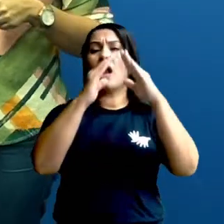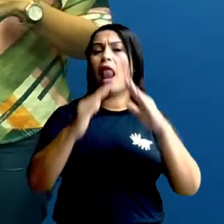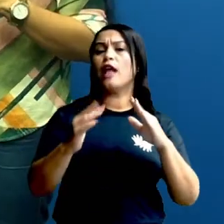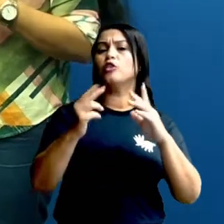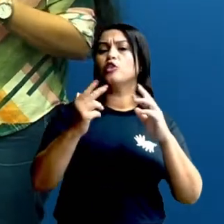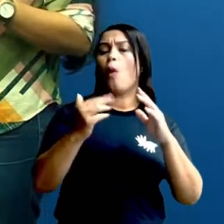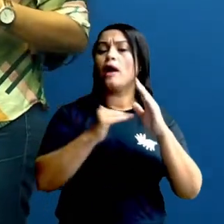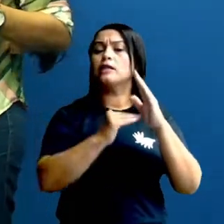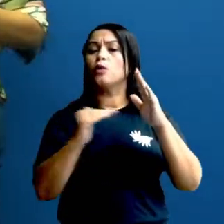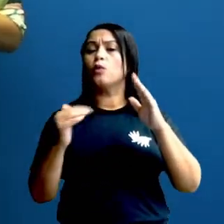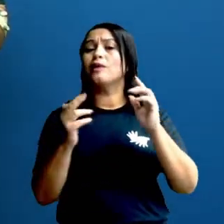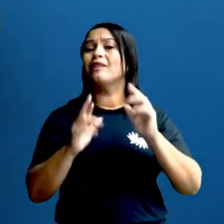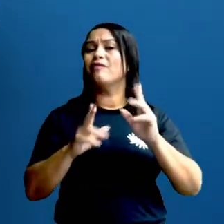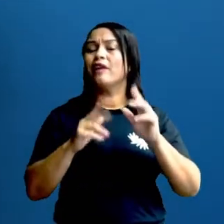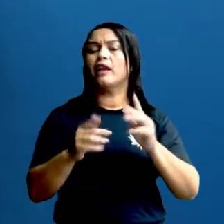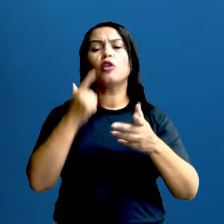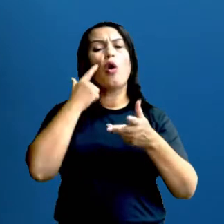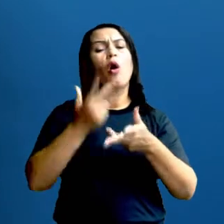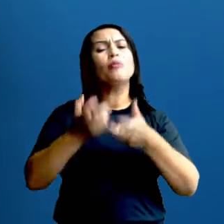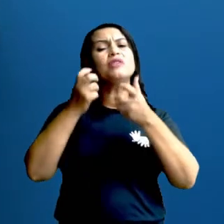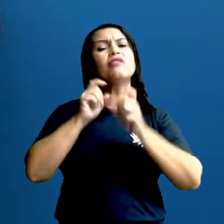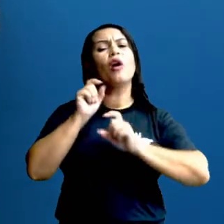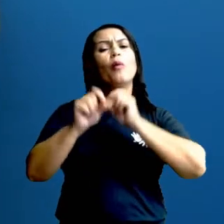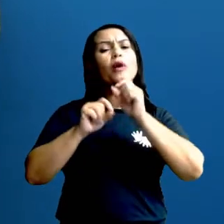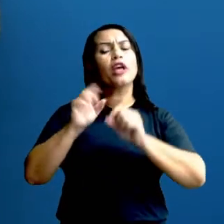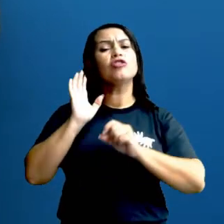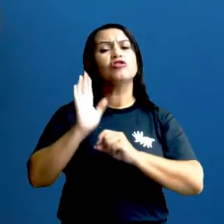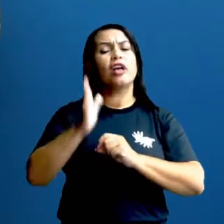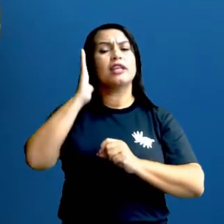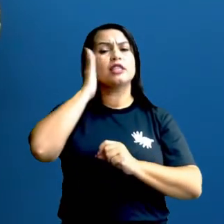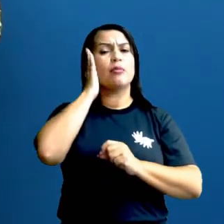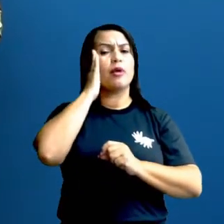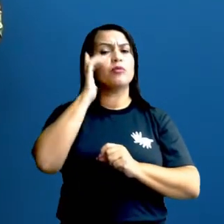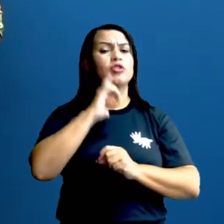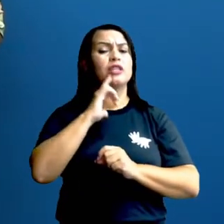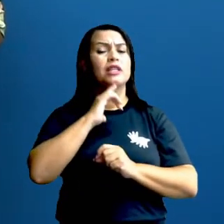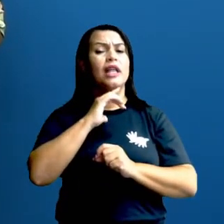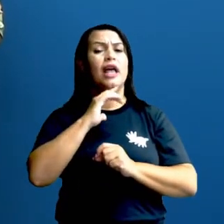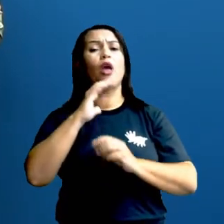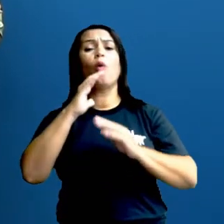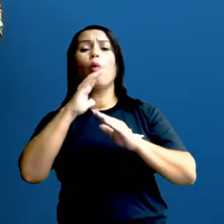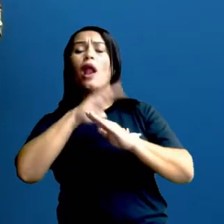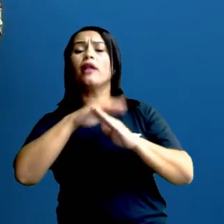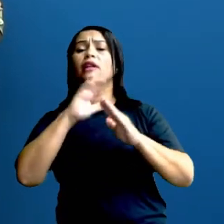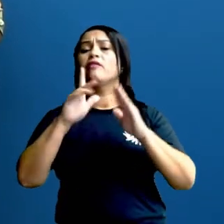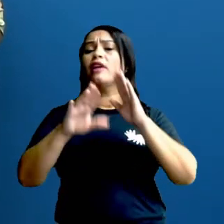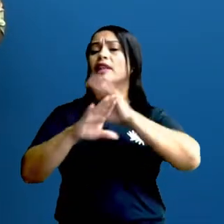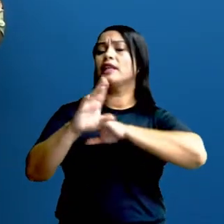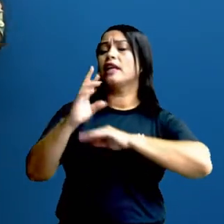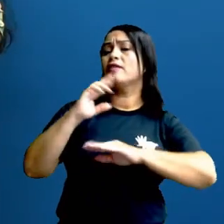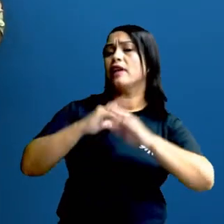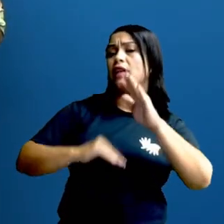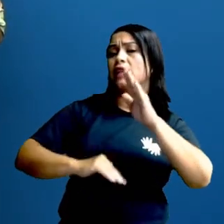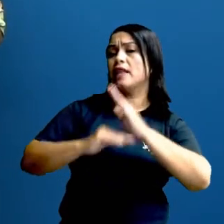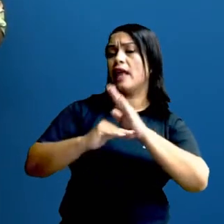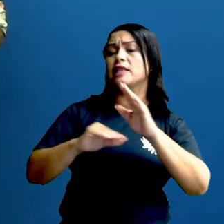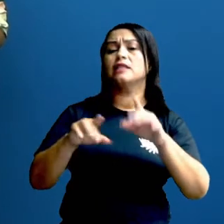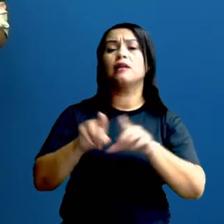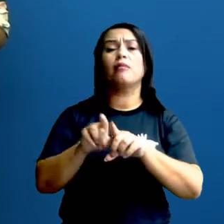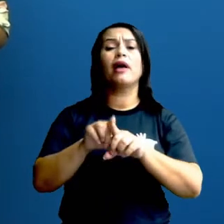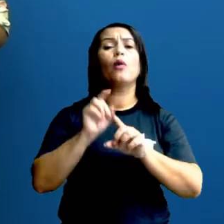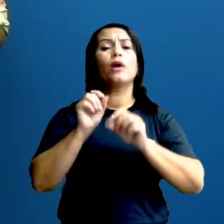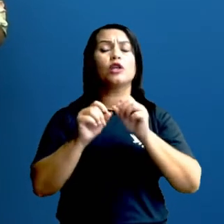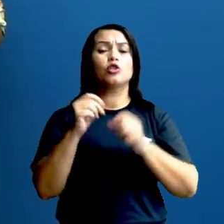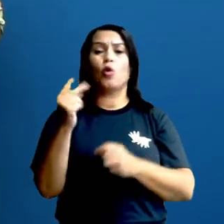e um diferente a observar aqui né Eu já sabemos que esse lado é diferente desse que é diferente desse ou seja